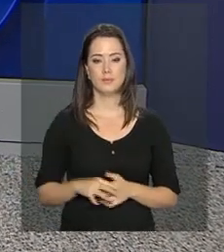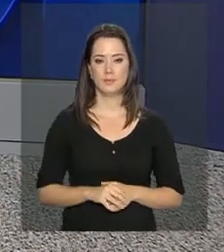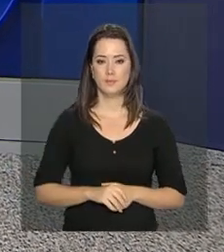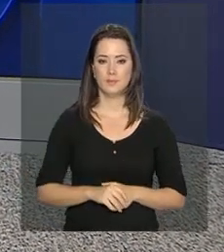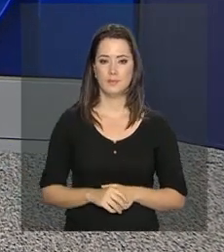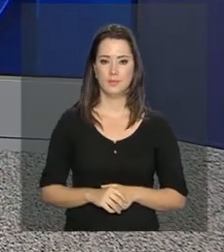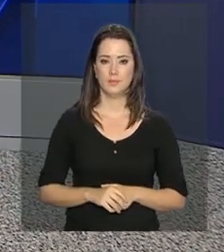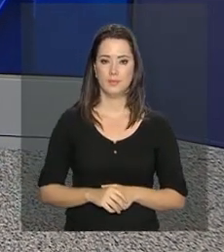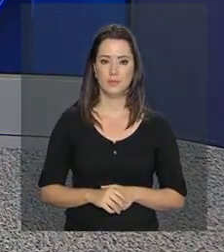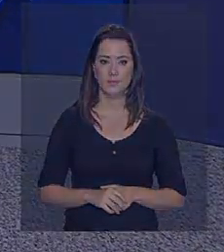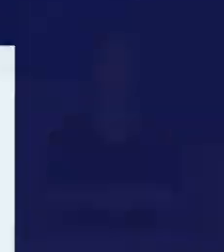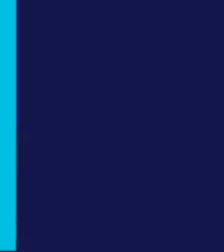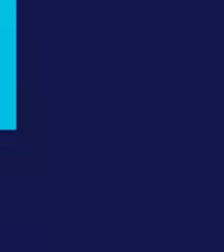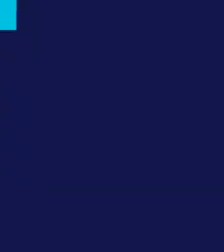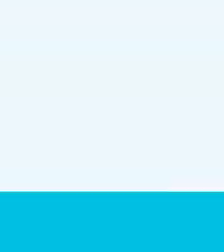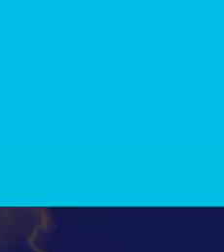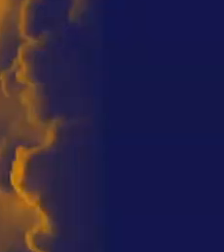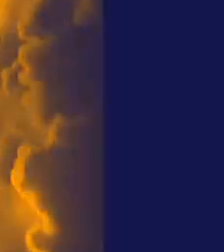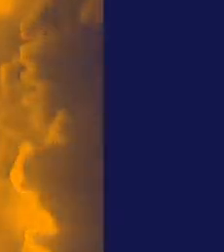federal